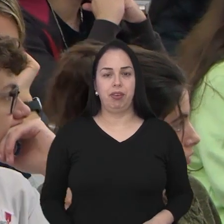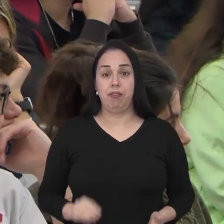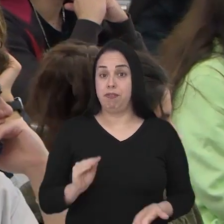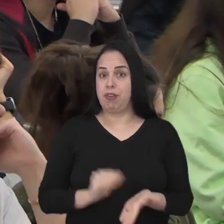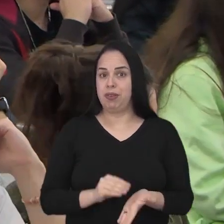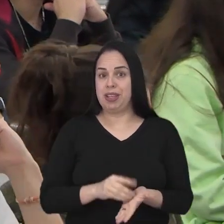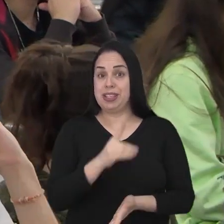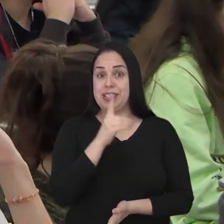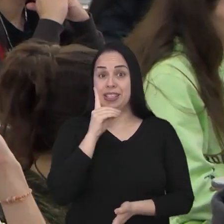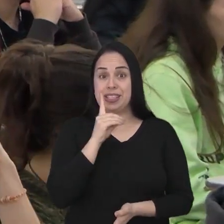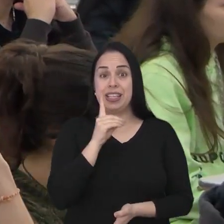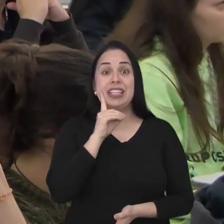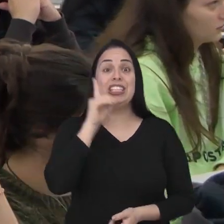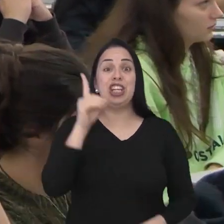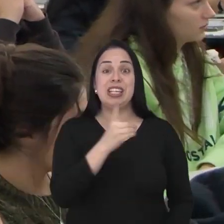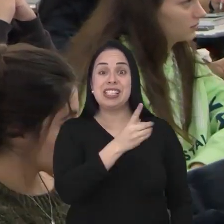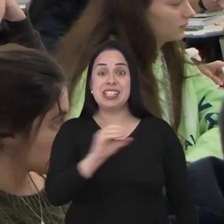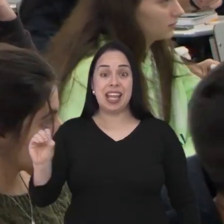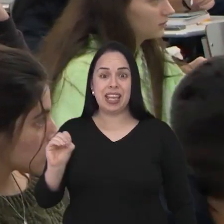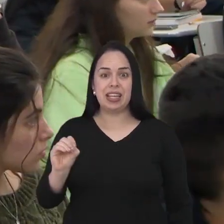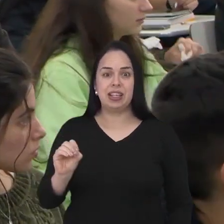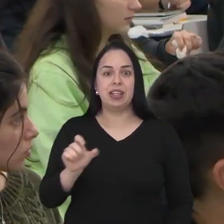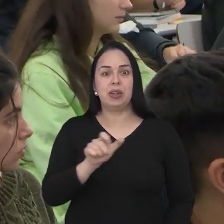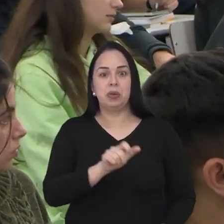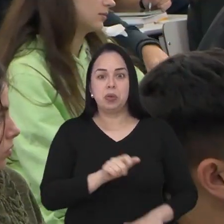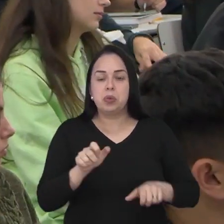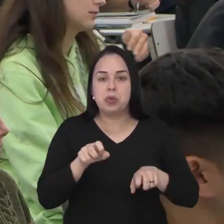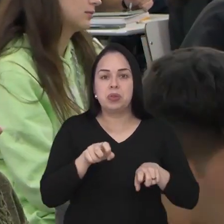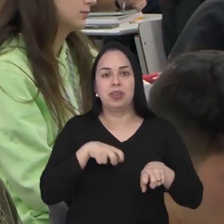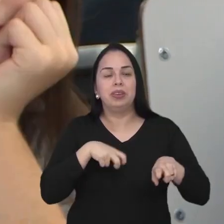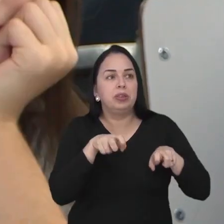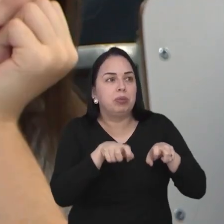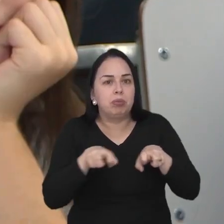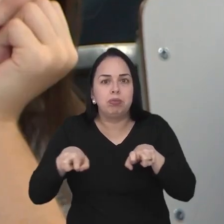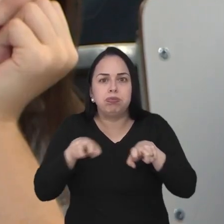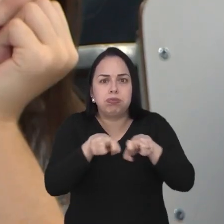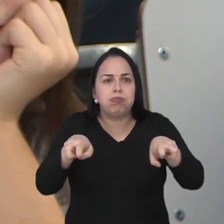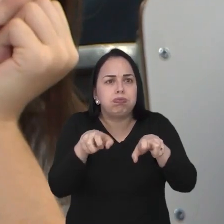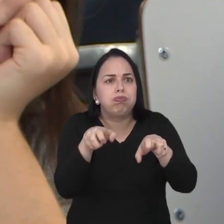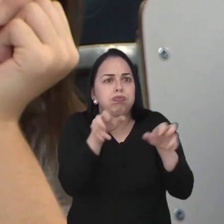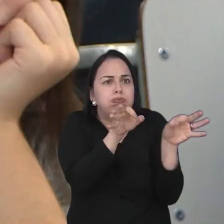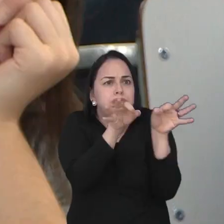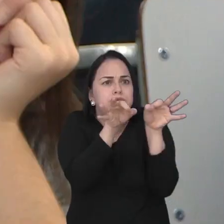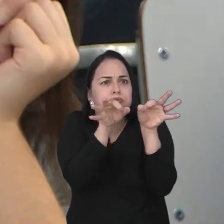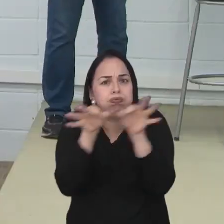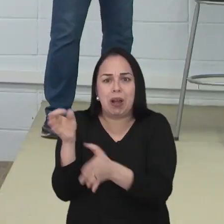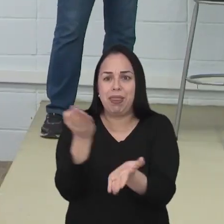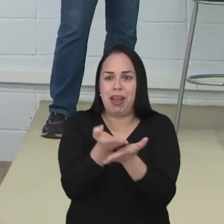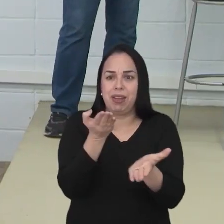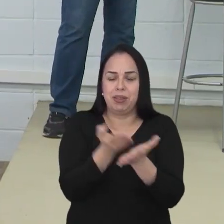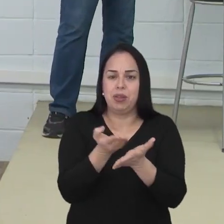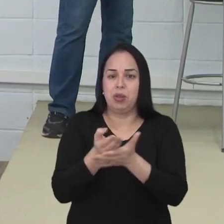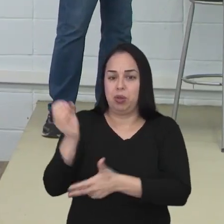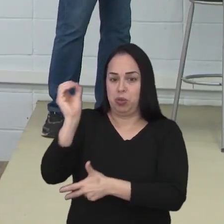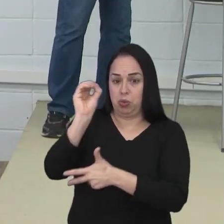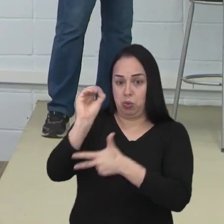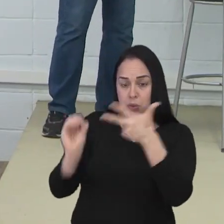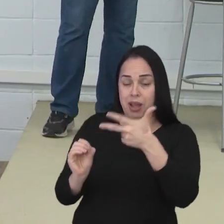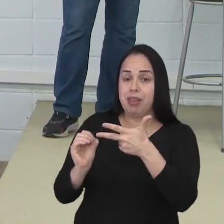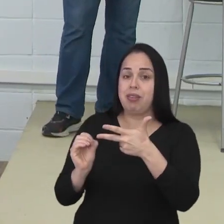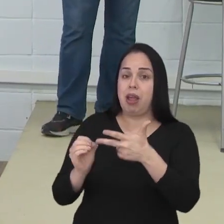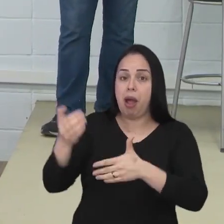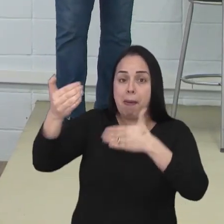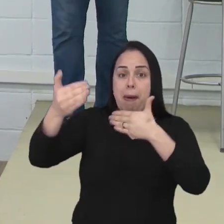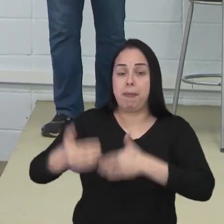Há menos de 100 dias para o Enem, os estudantes estão assim, concentrados na aula. O Exame Nacional do